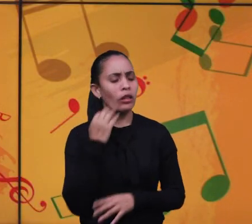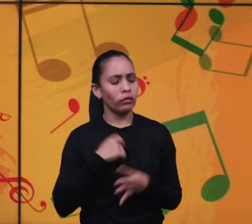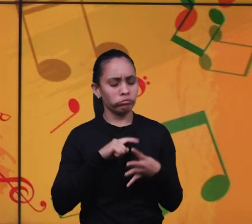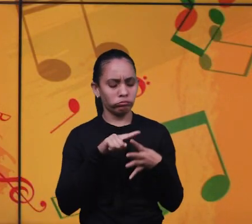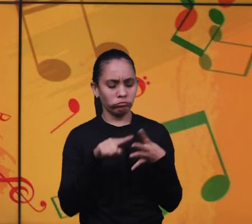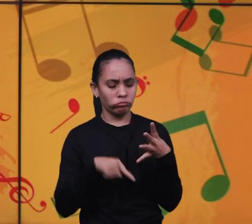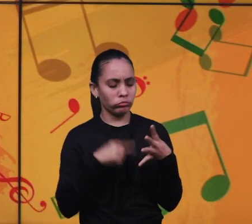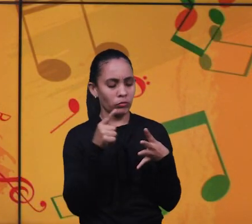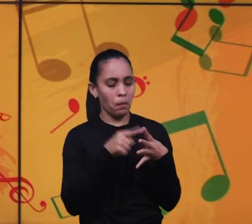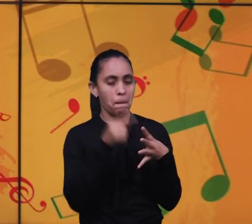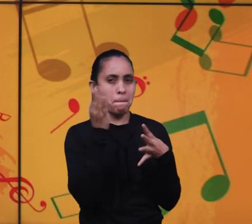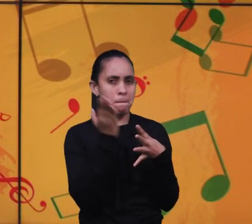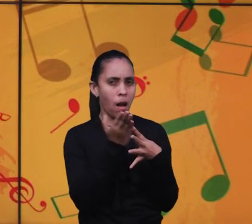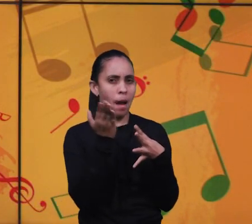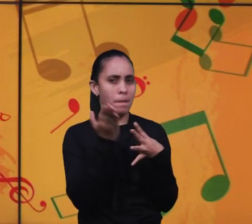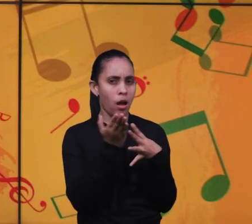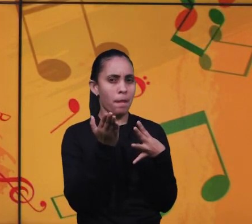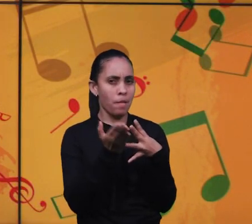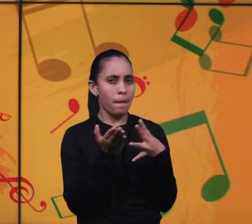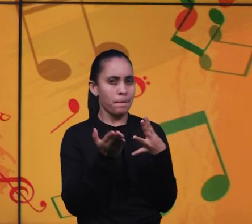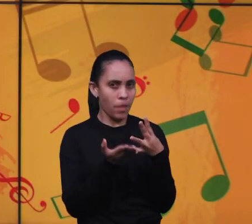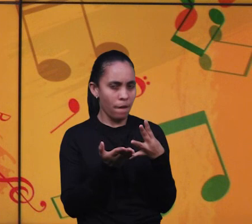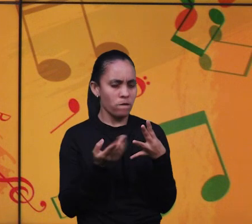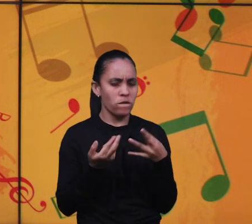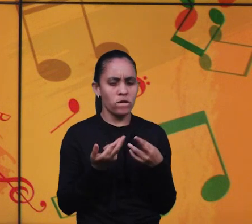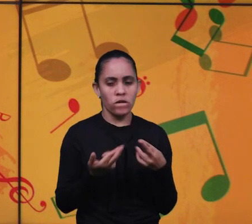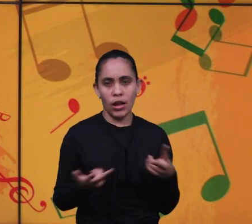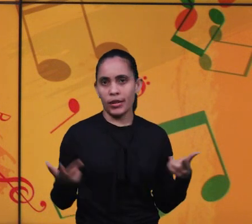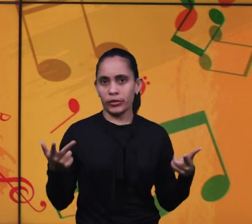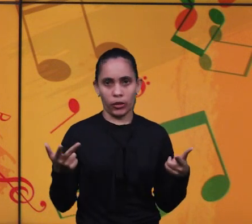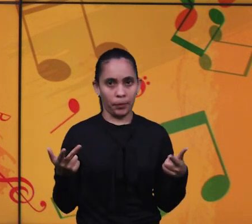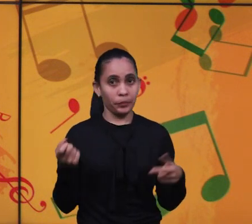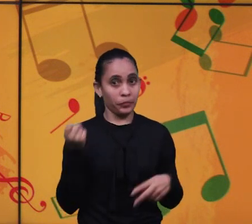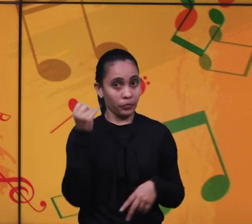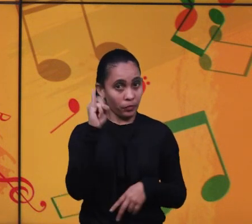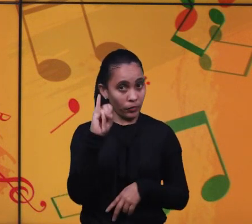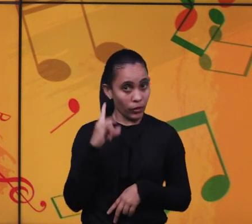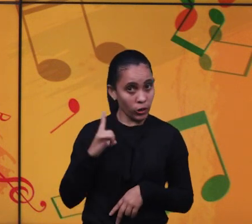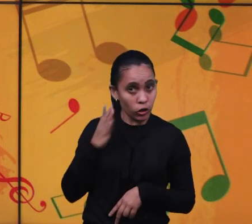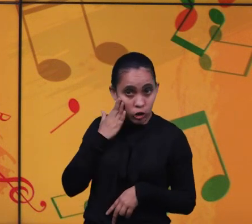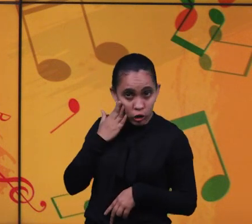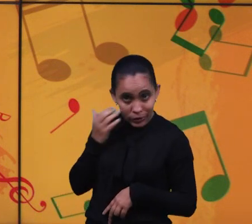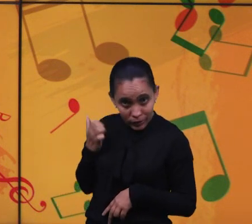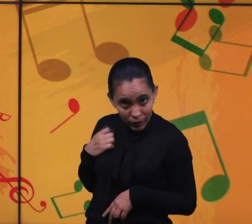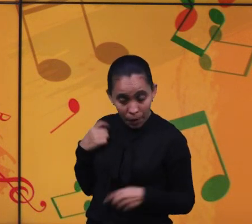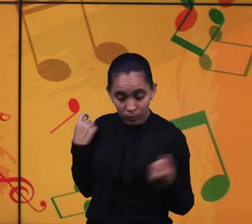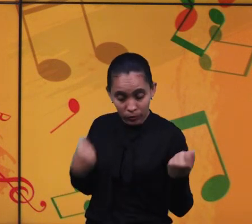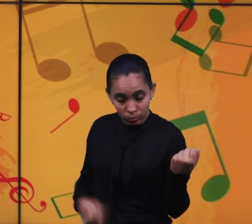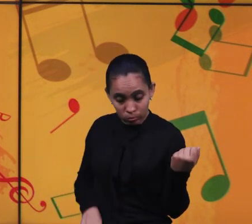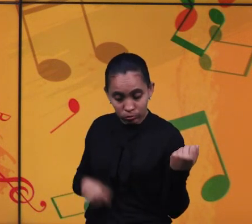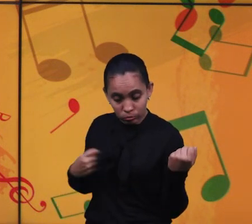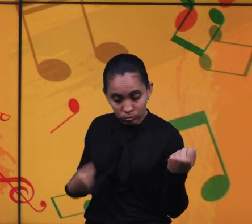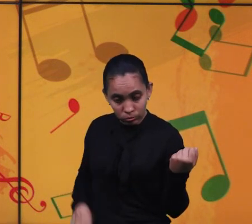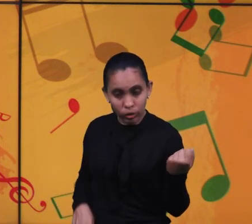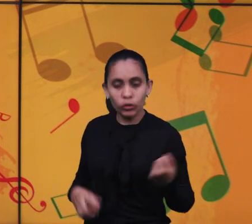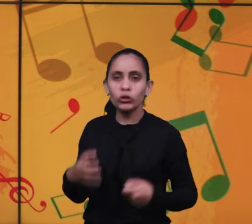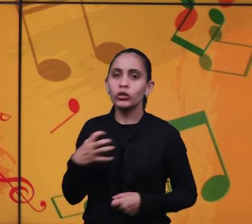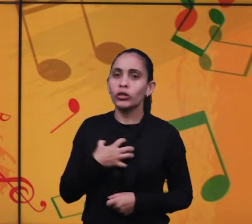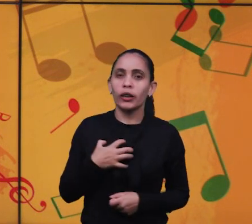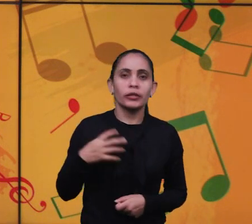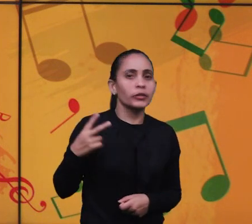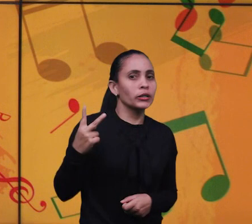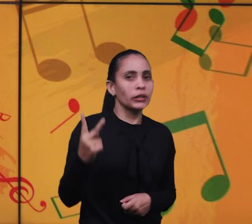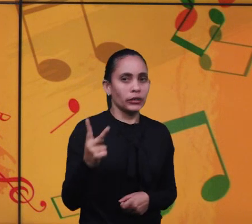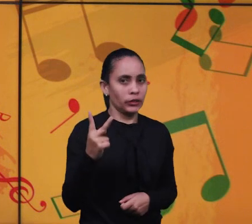que existem várias variações do ritmo básico. Então, se você já sabe fazer o ritmo básico